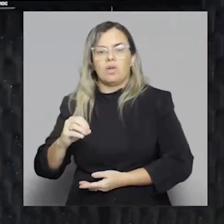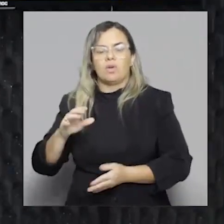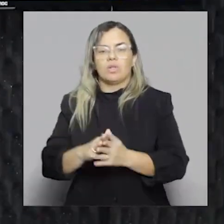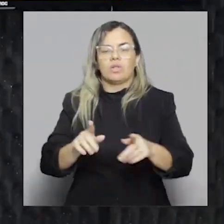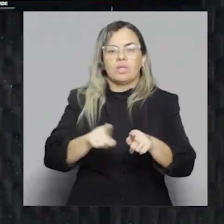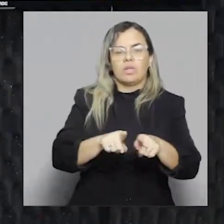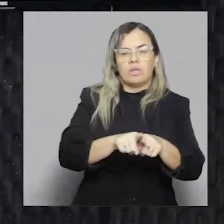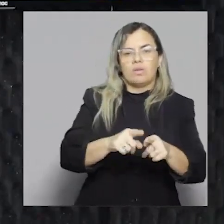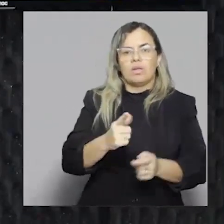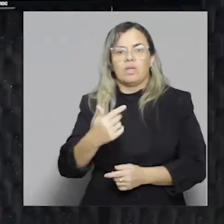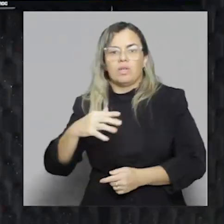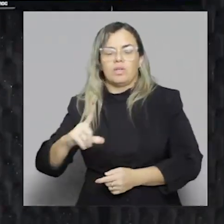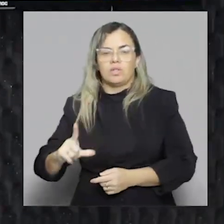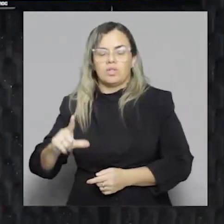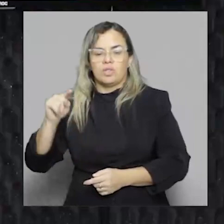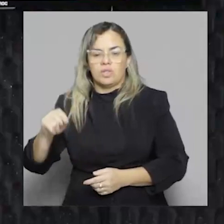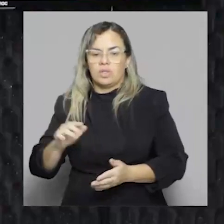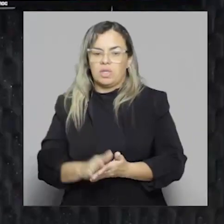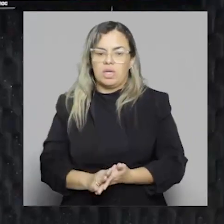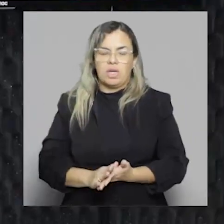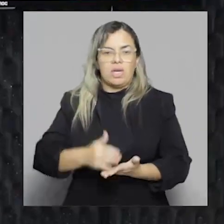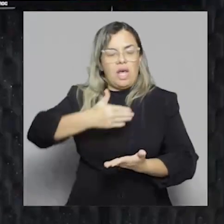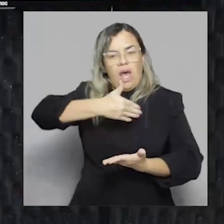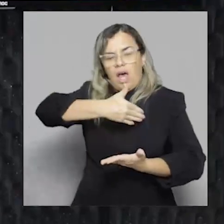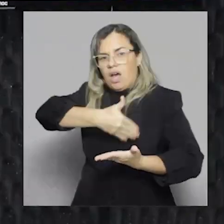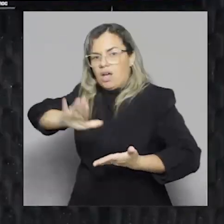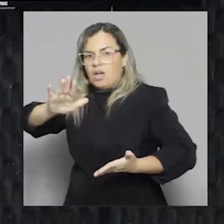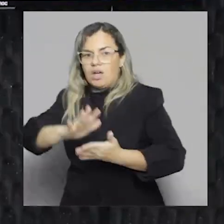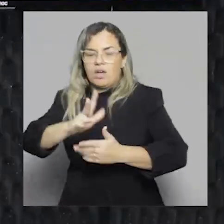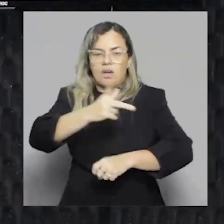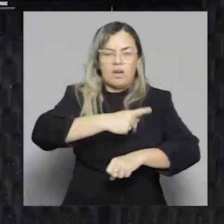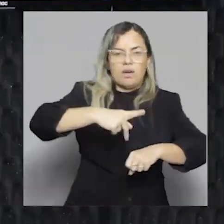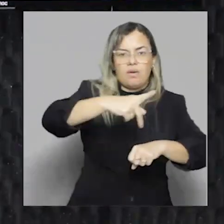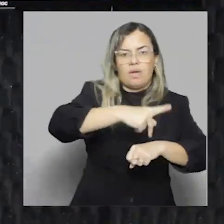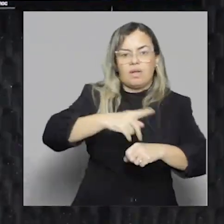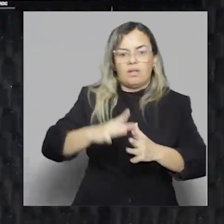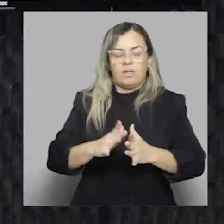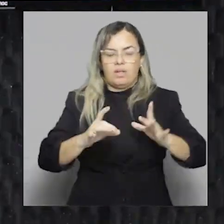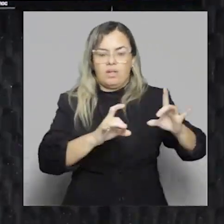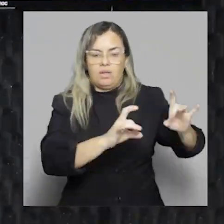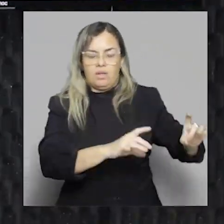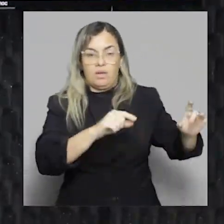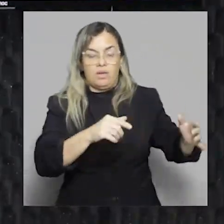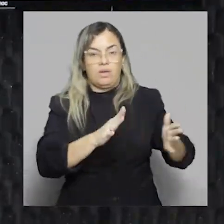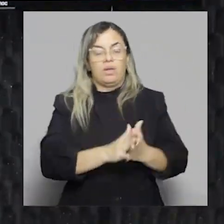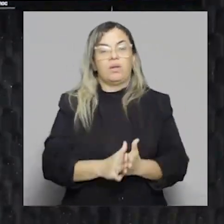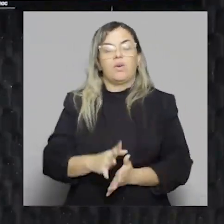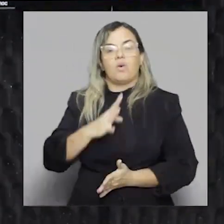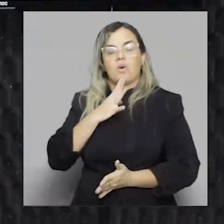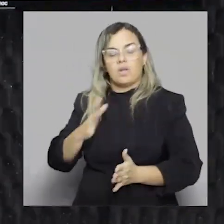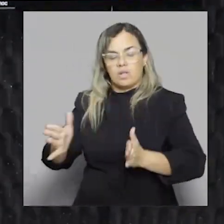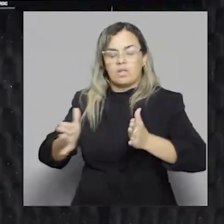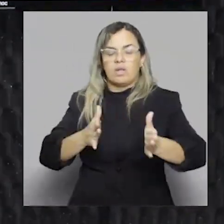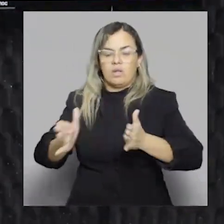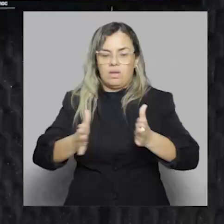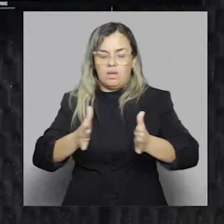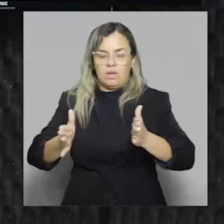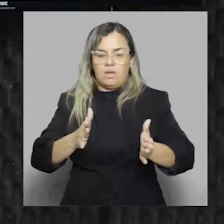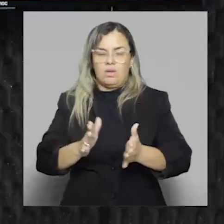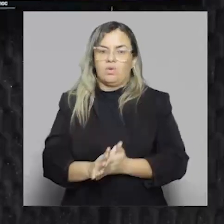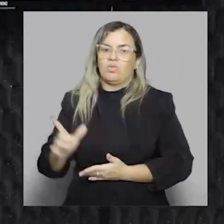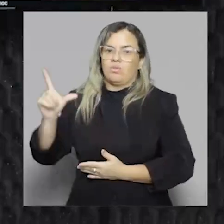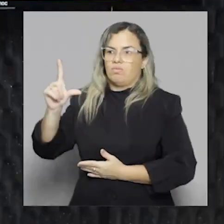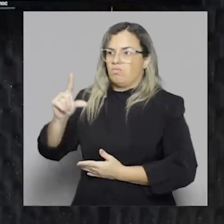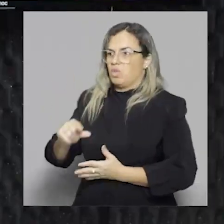serem assassinados. E eles só foram exilados porque eram pessoas mais conhecidas na época, porque os menos conhecidos